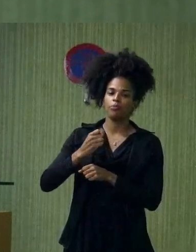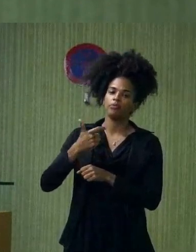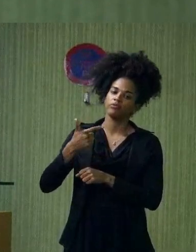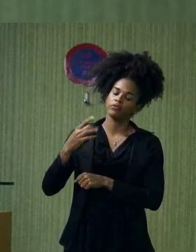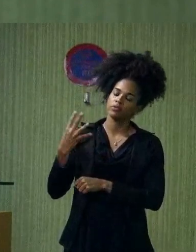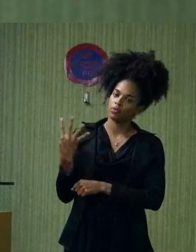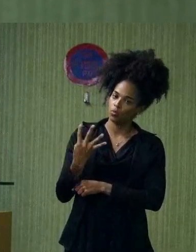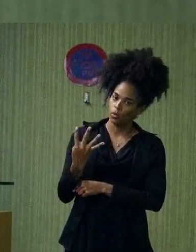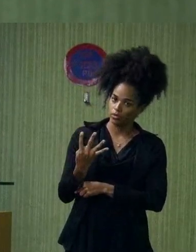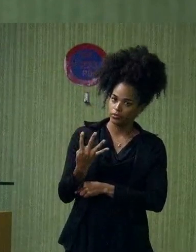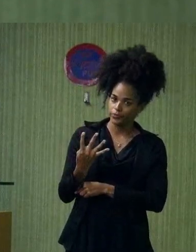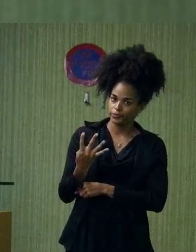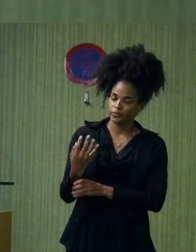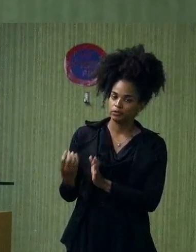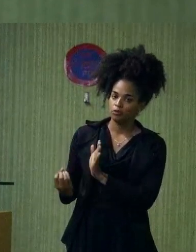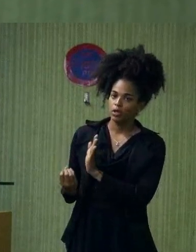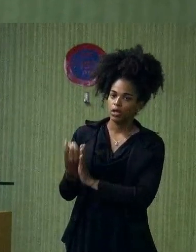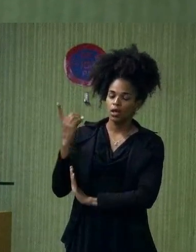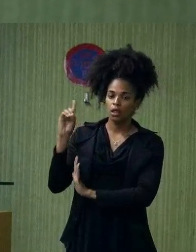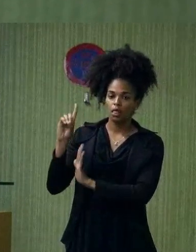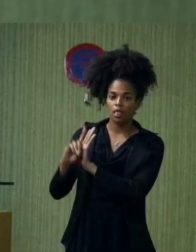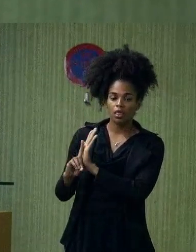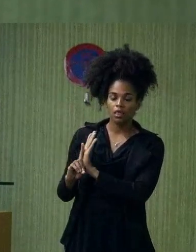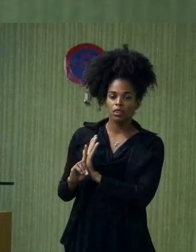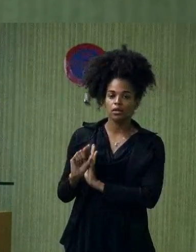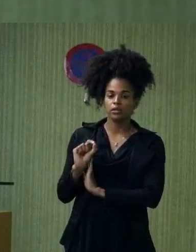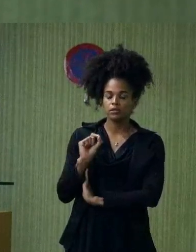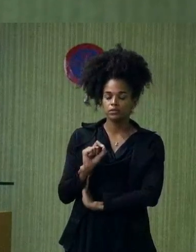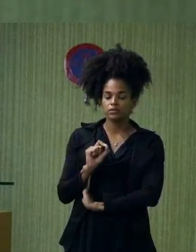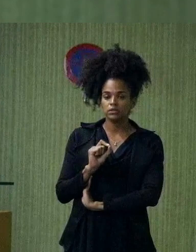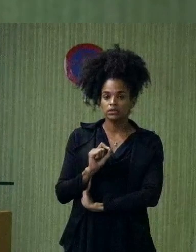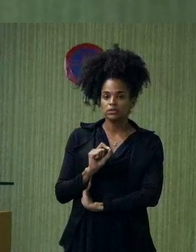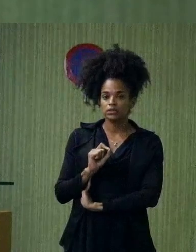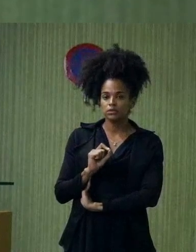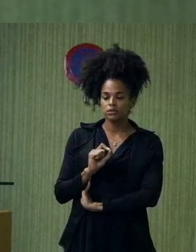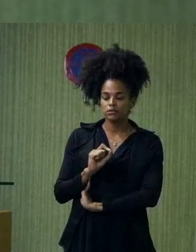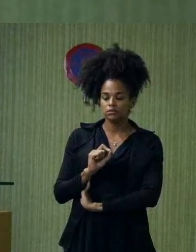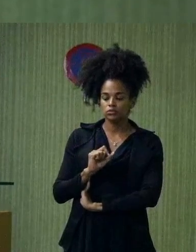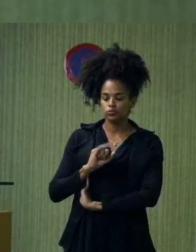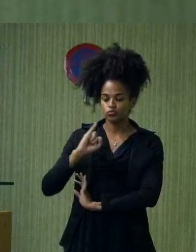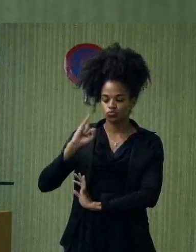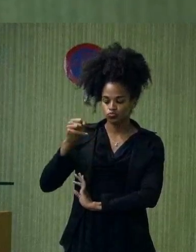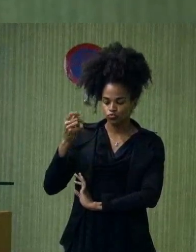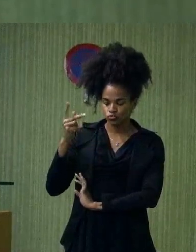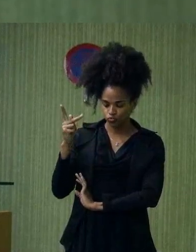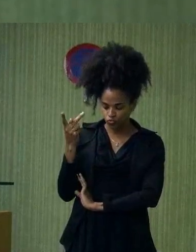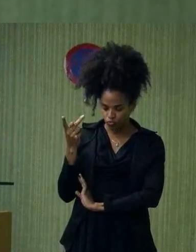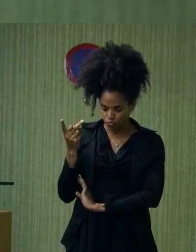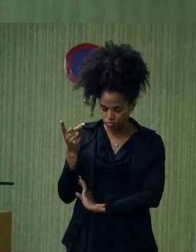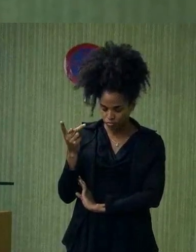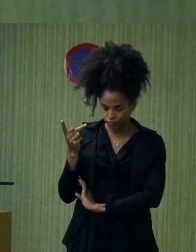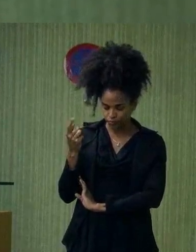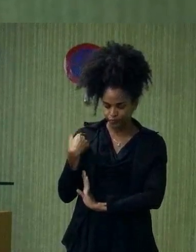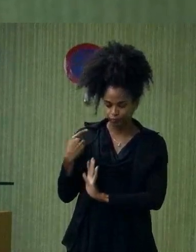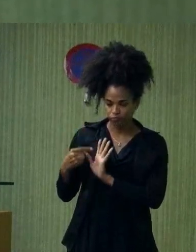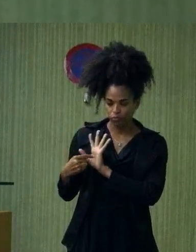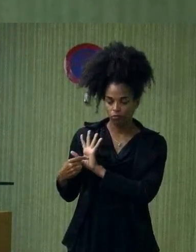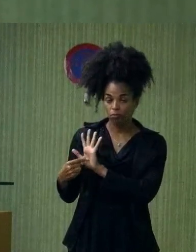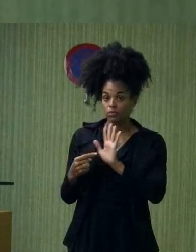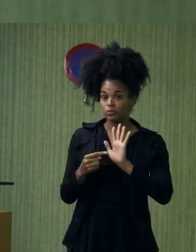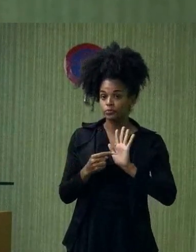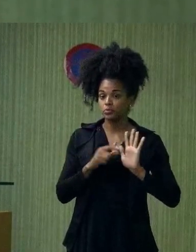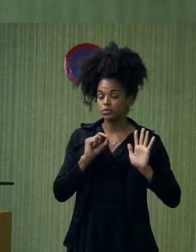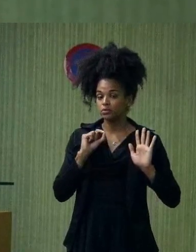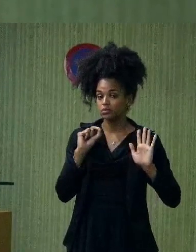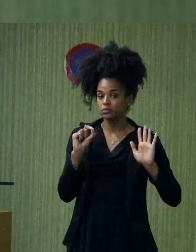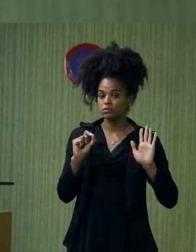julho agora declara a situação de emergência e mostra aqui e mostra aqui na